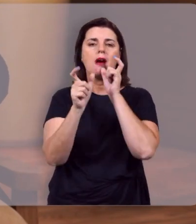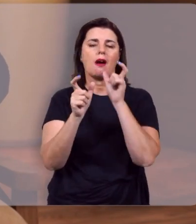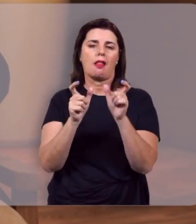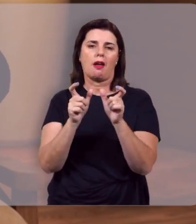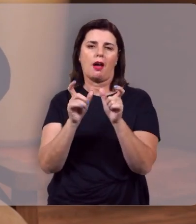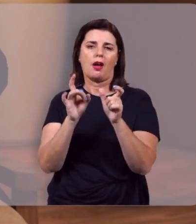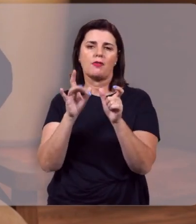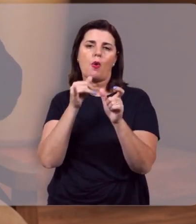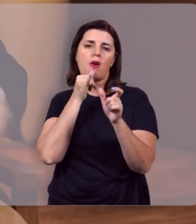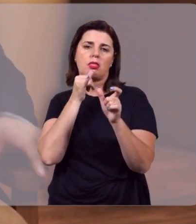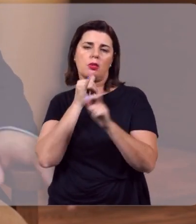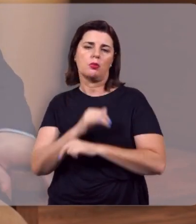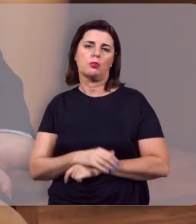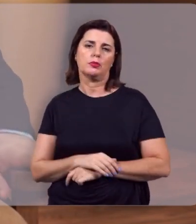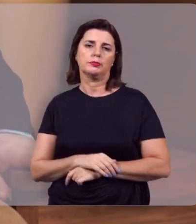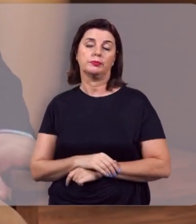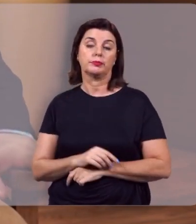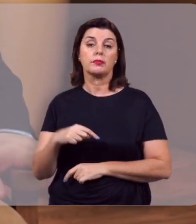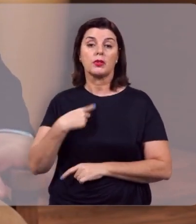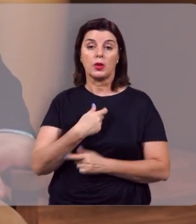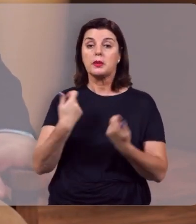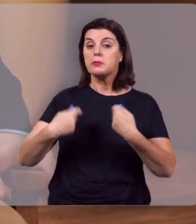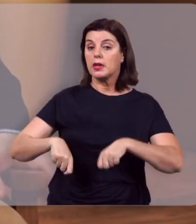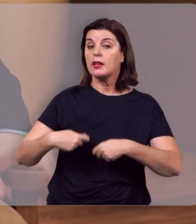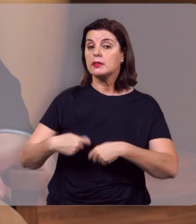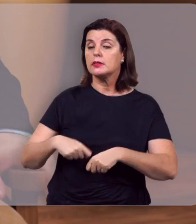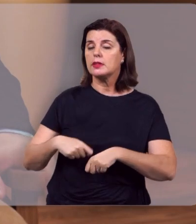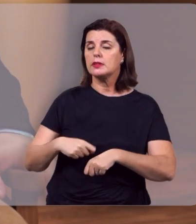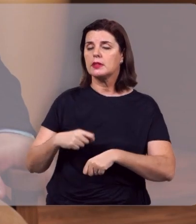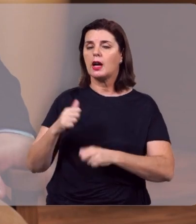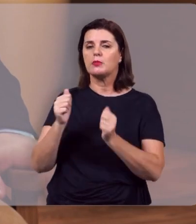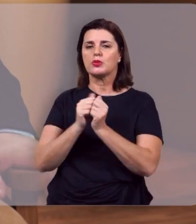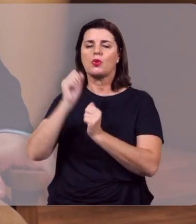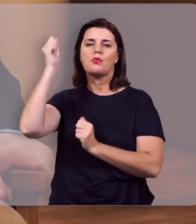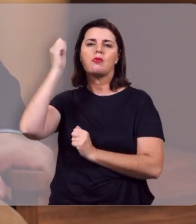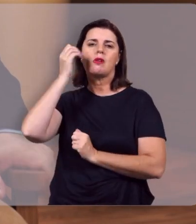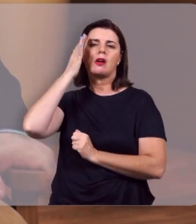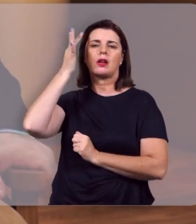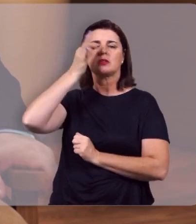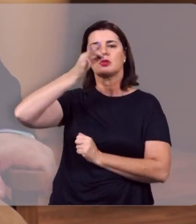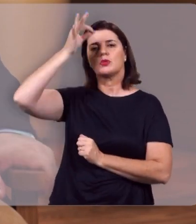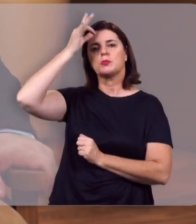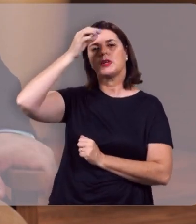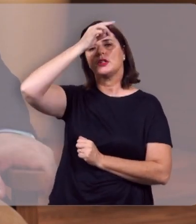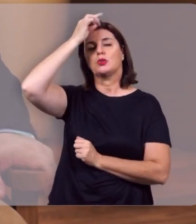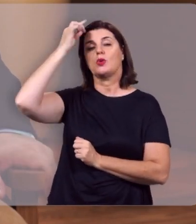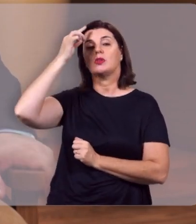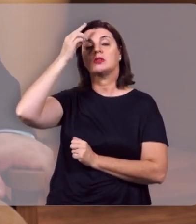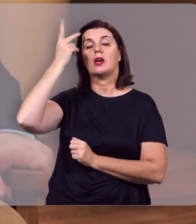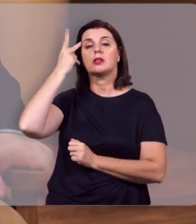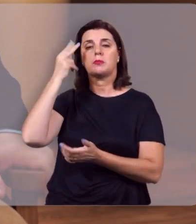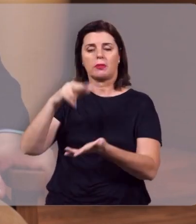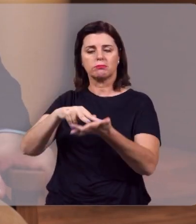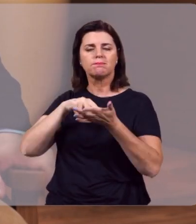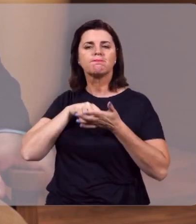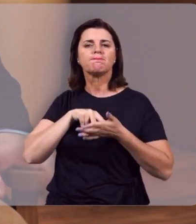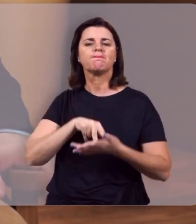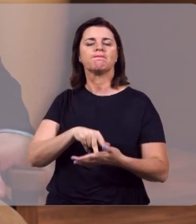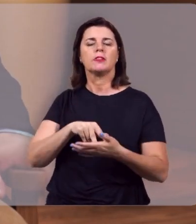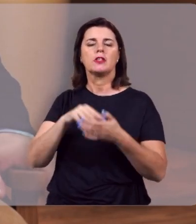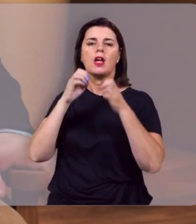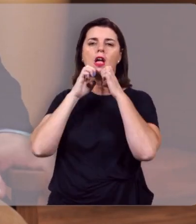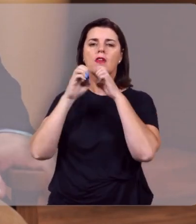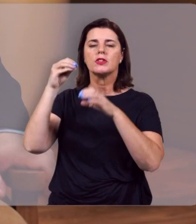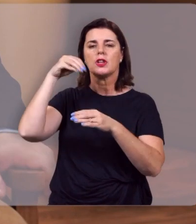palavras ou de maneira superficial. E para isso precisamos contar com a graça do Espírito Santo de Deus para fincar as raízes